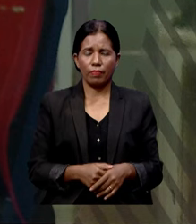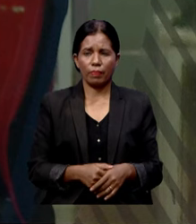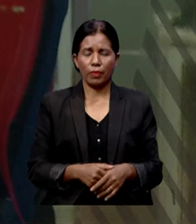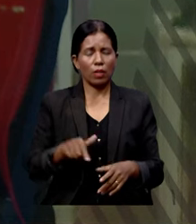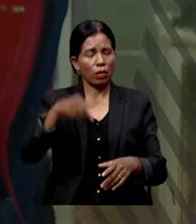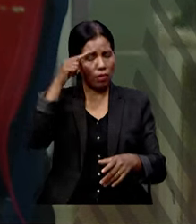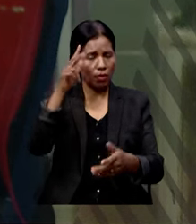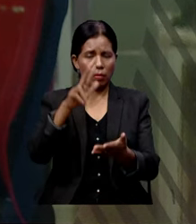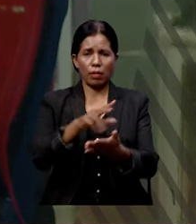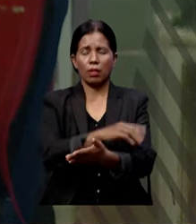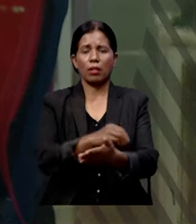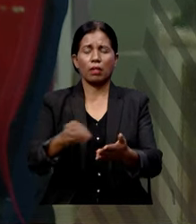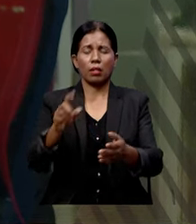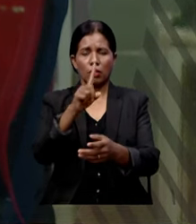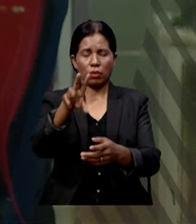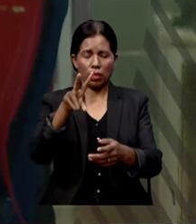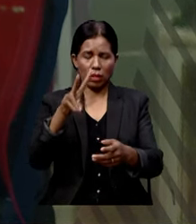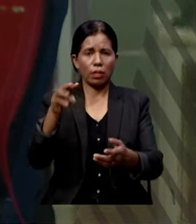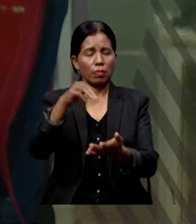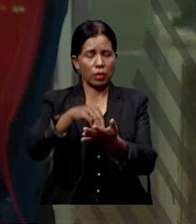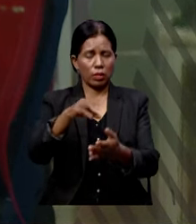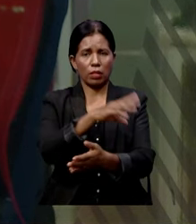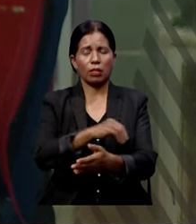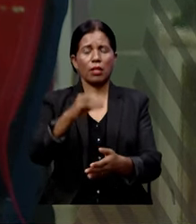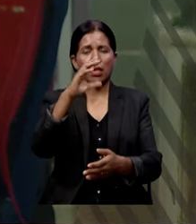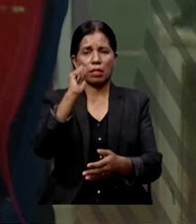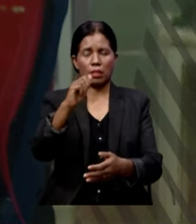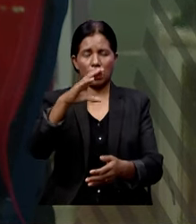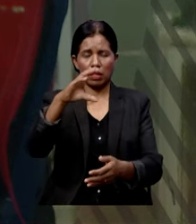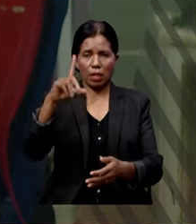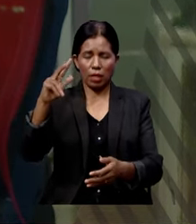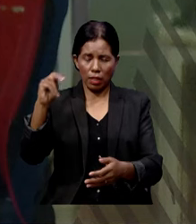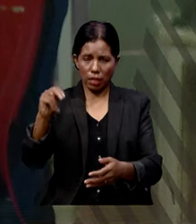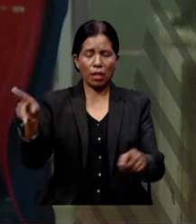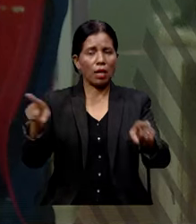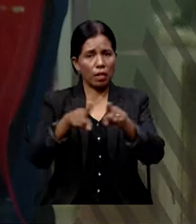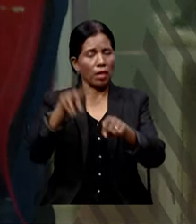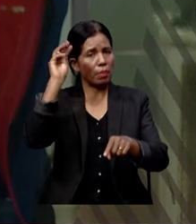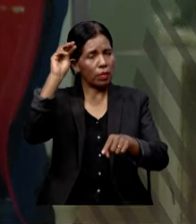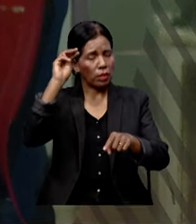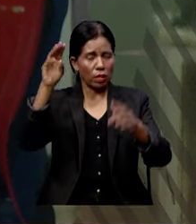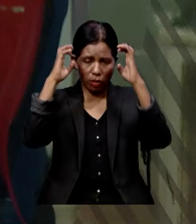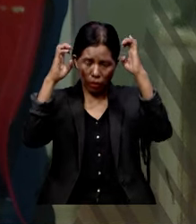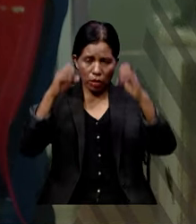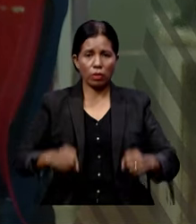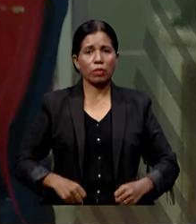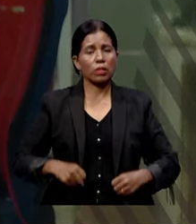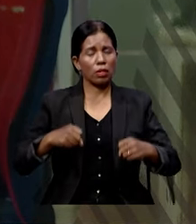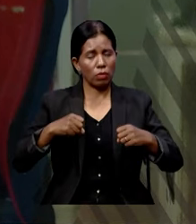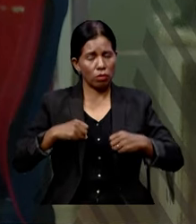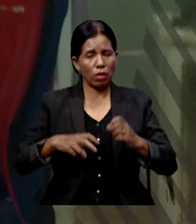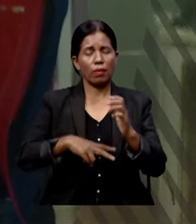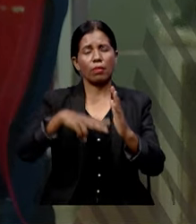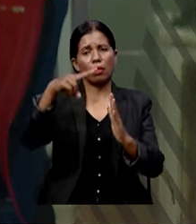O governo propõe 1 milhão a Tussuru Arécima, Ministério Assunto Combatente e Libertação Nacional, compara ao Ministério da Educação na Saúde, Nebeho